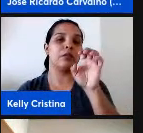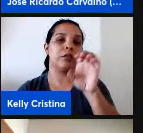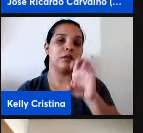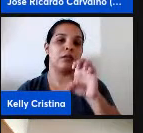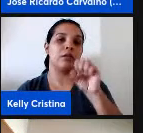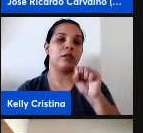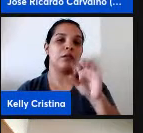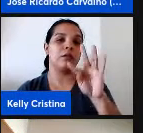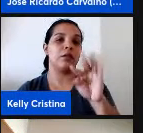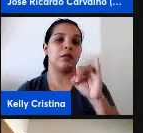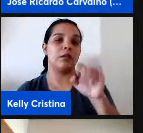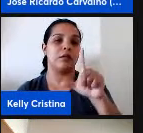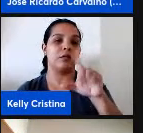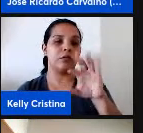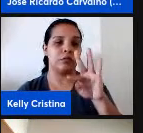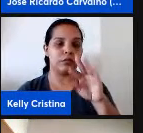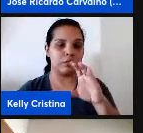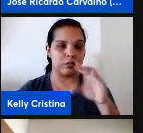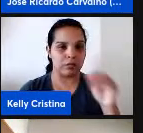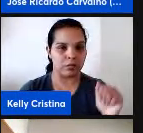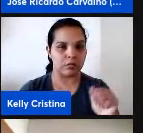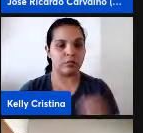com esse processo